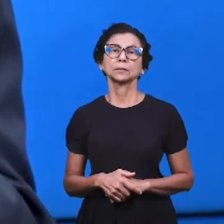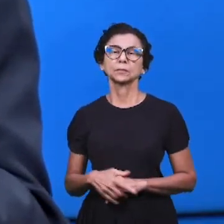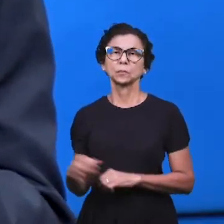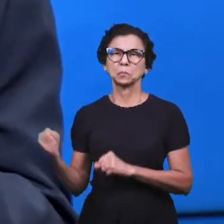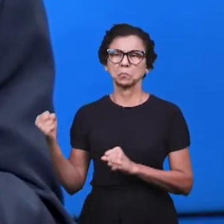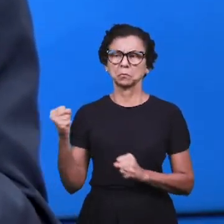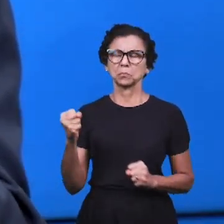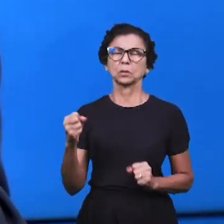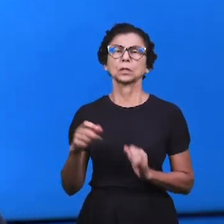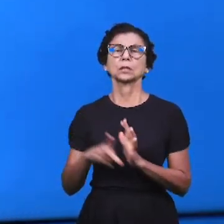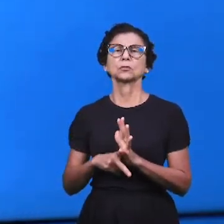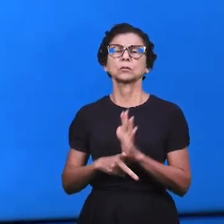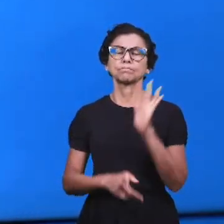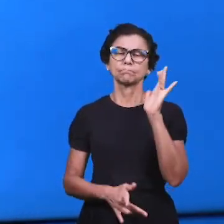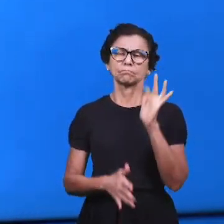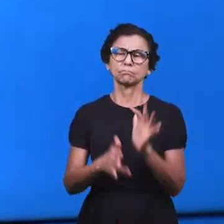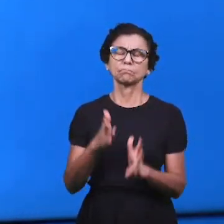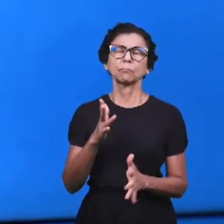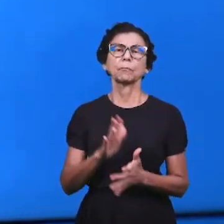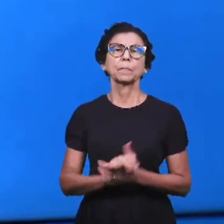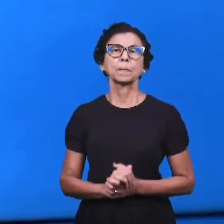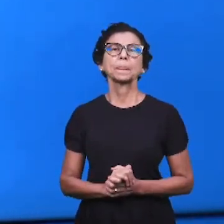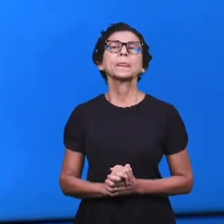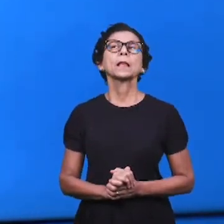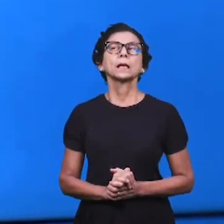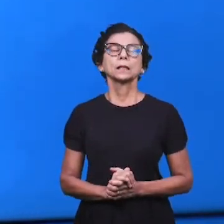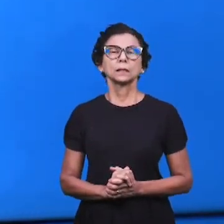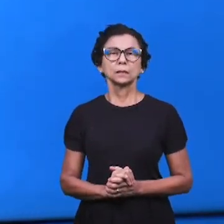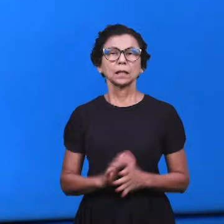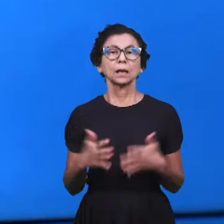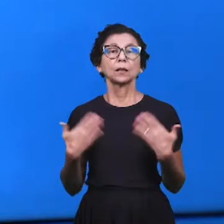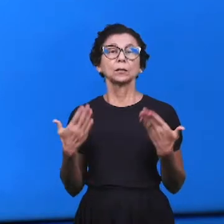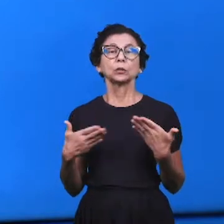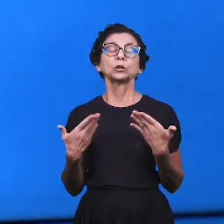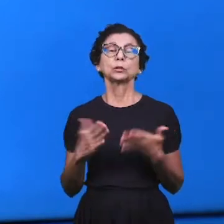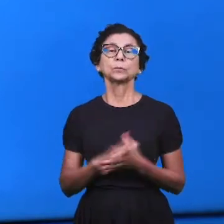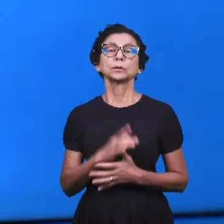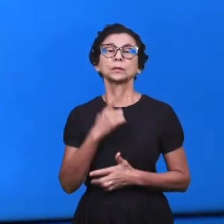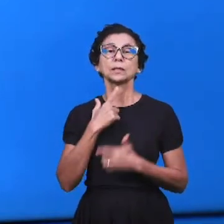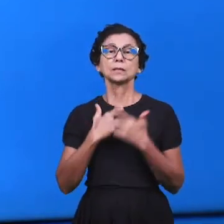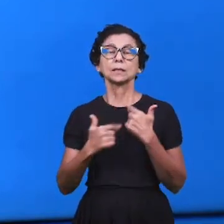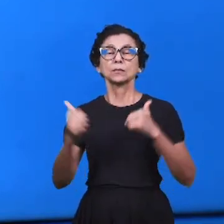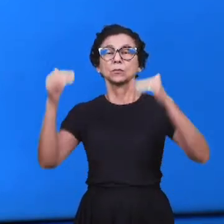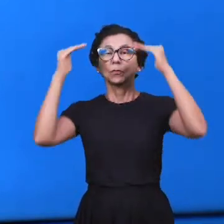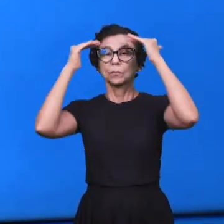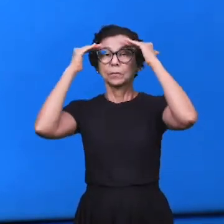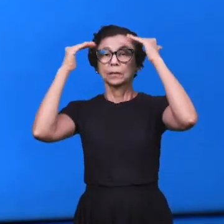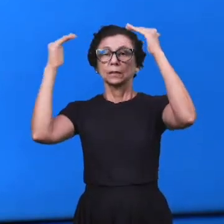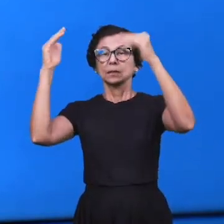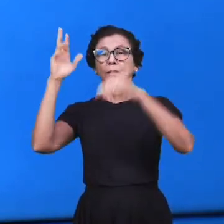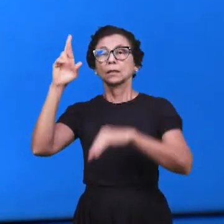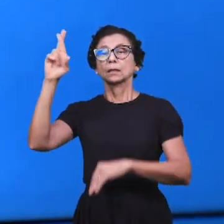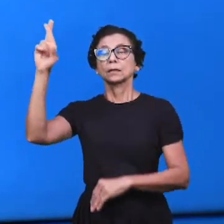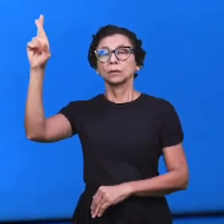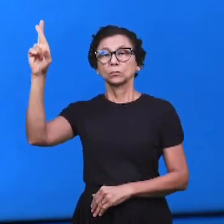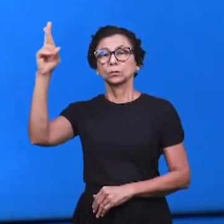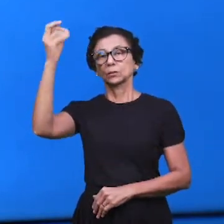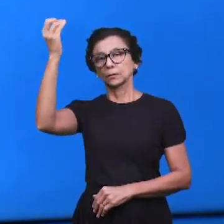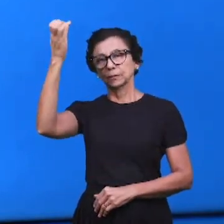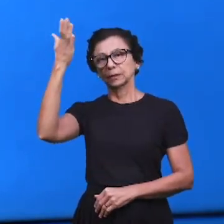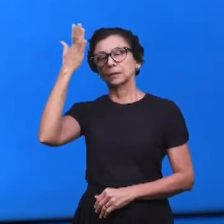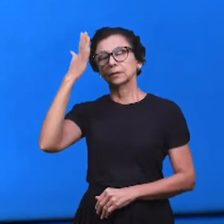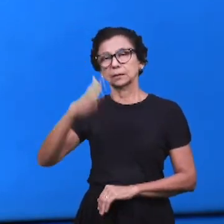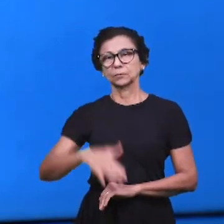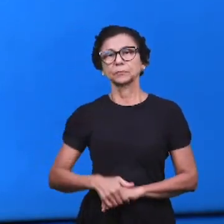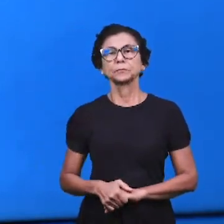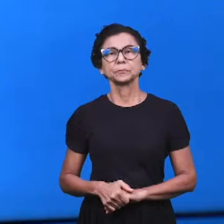E com disposição para atender às revelações do Senhor. Muito bem colocado. E a sua citação de Atos capítulo 2,